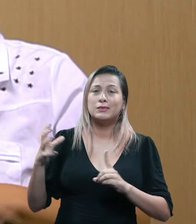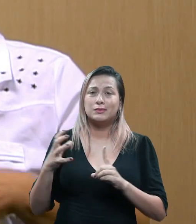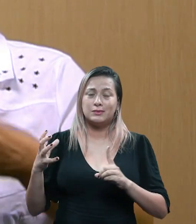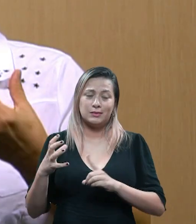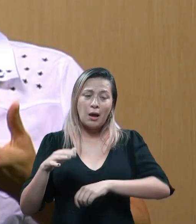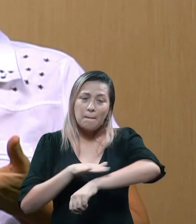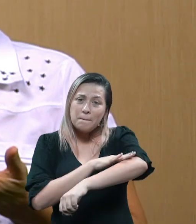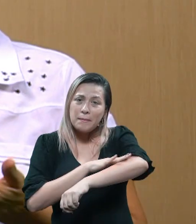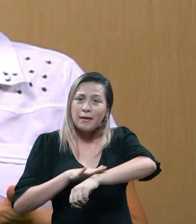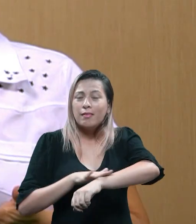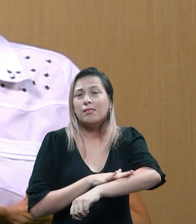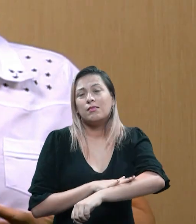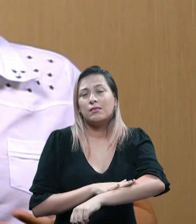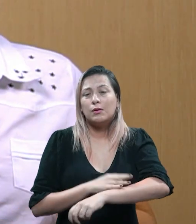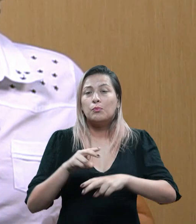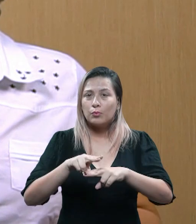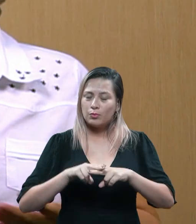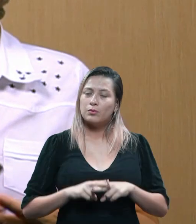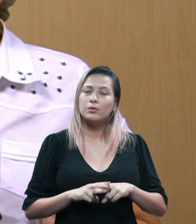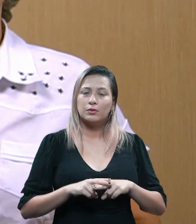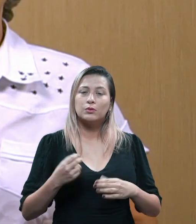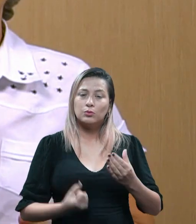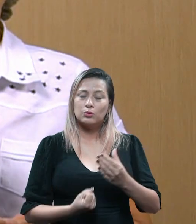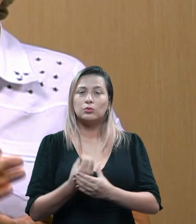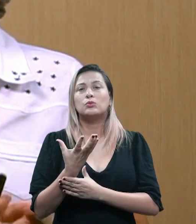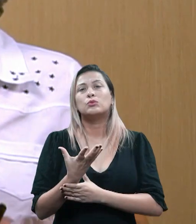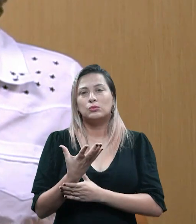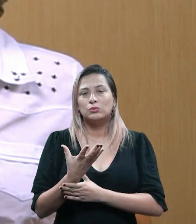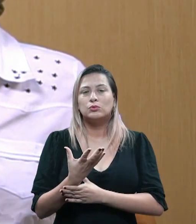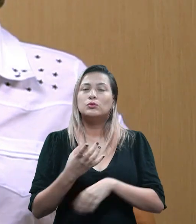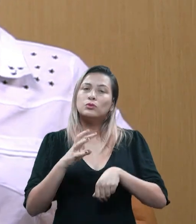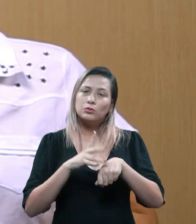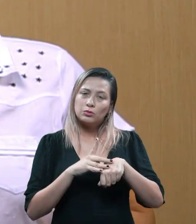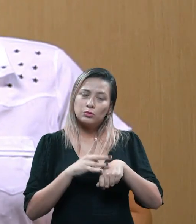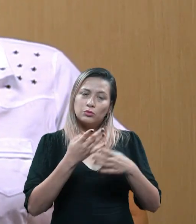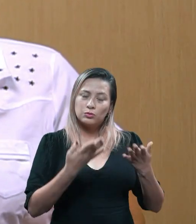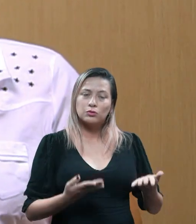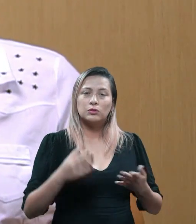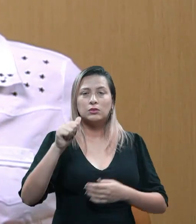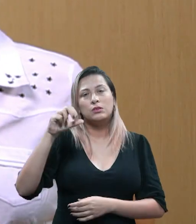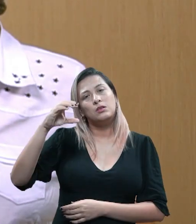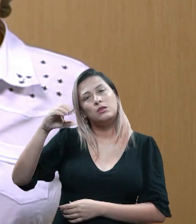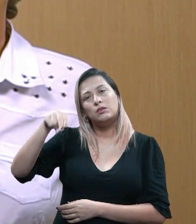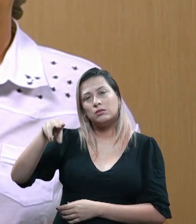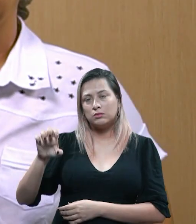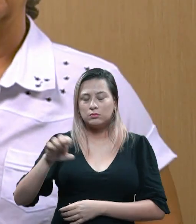esse motivo, provocar o aparecimento de comedões e,